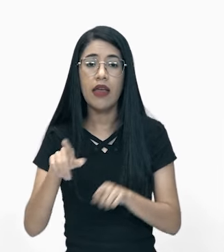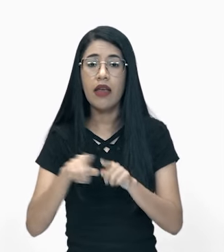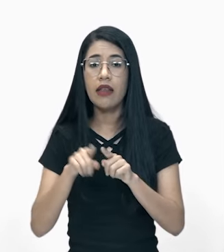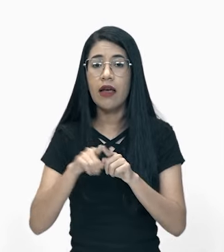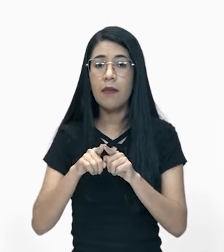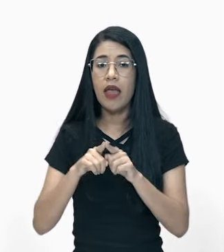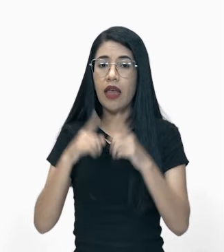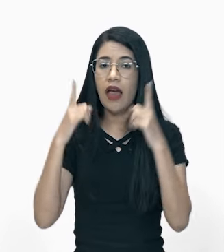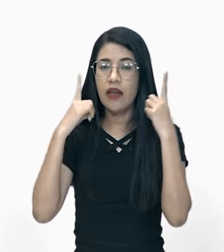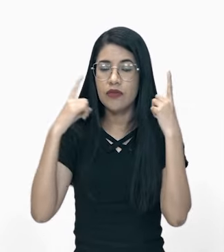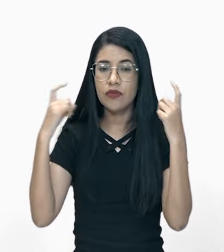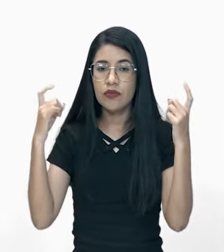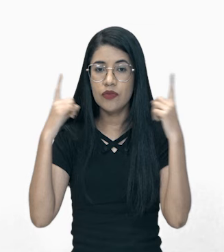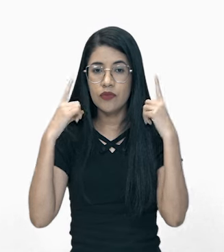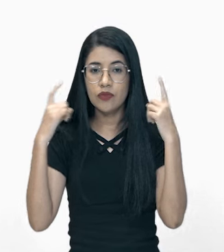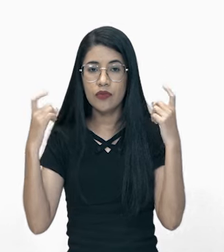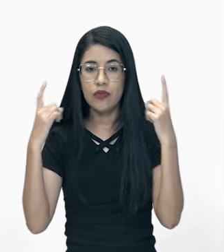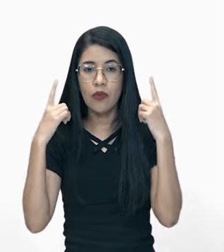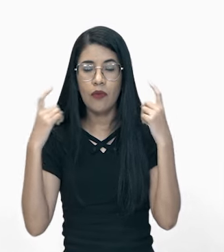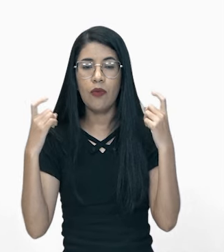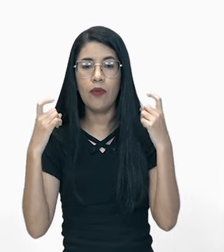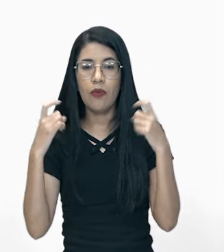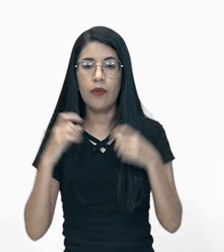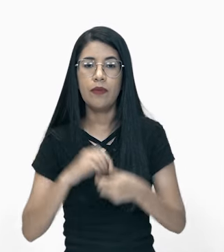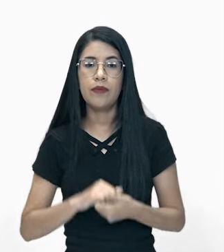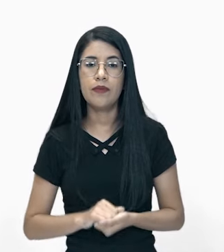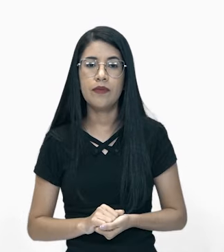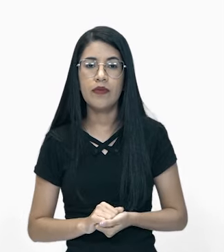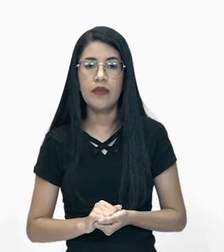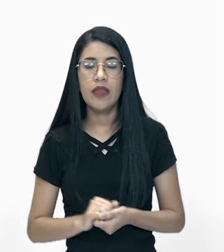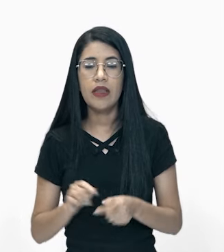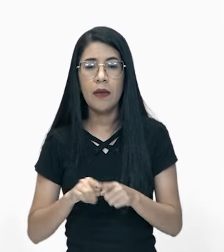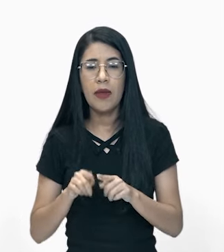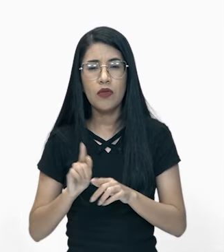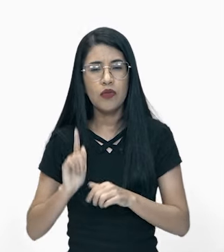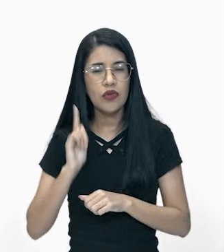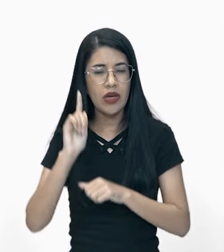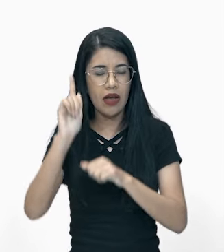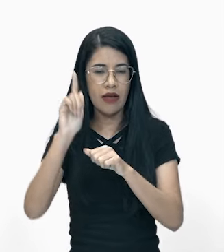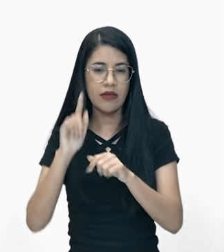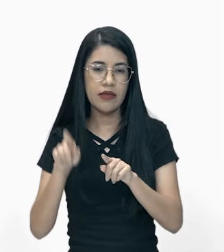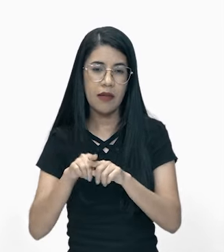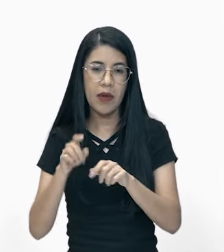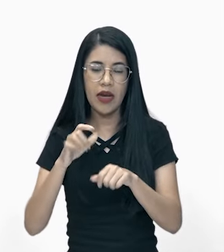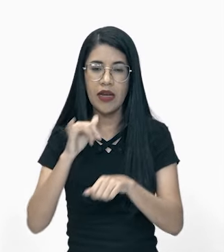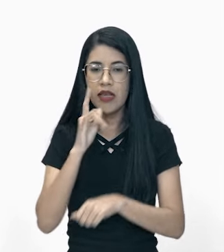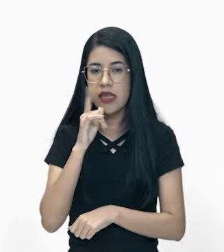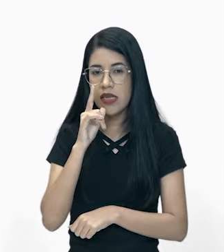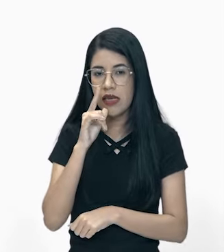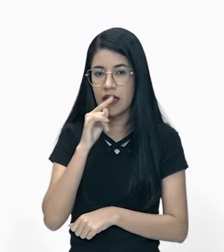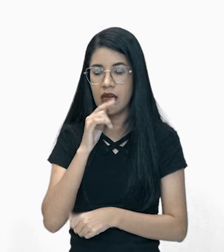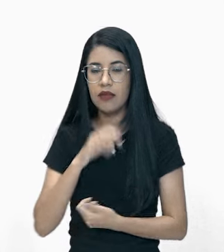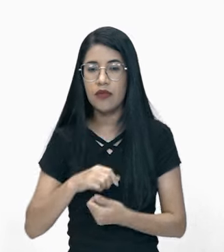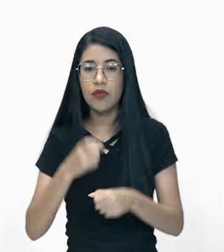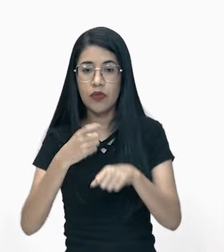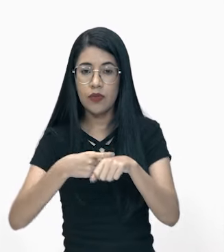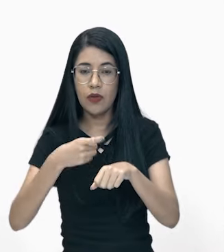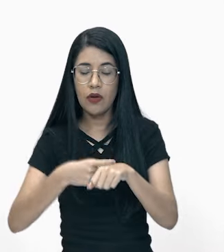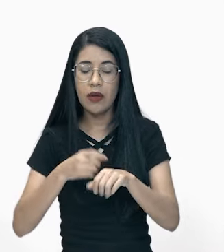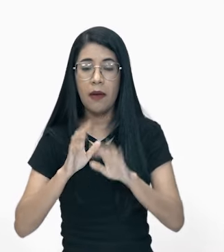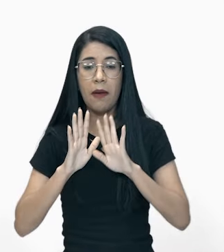se propagam através dos gases, líquidos e sólidos. Claro, pessoal, que nós não vamos